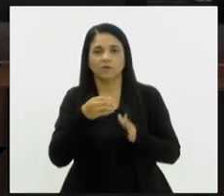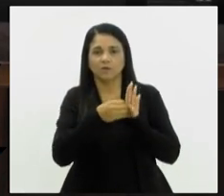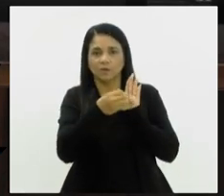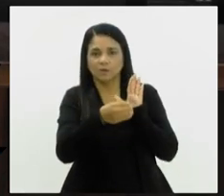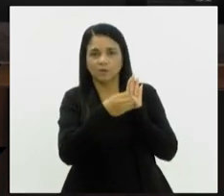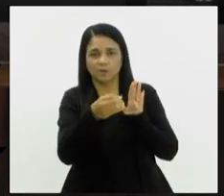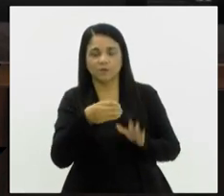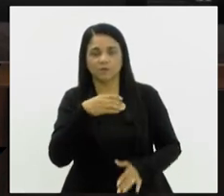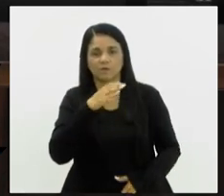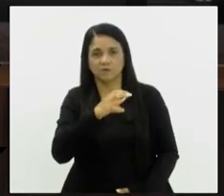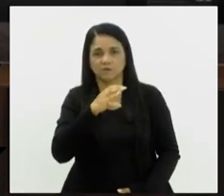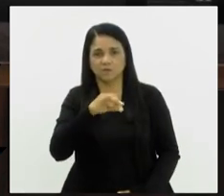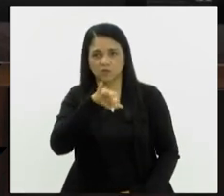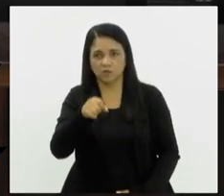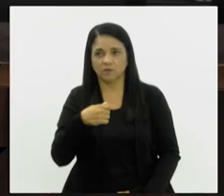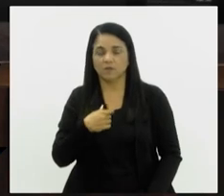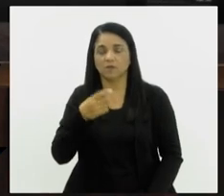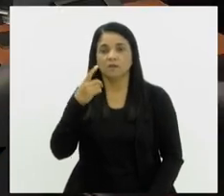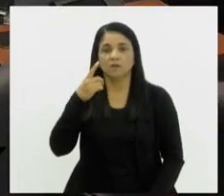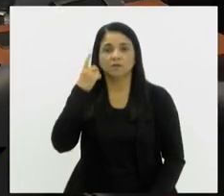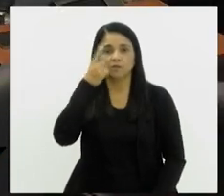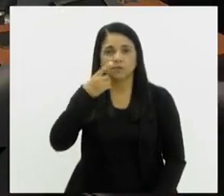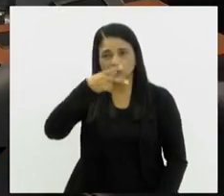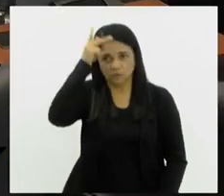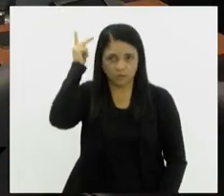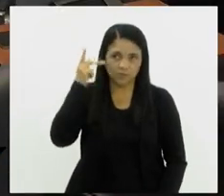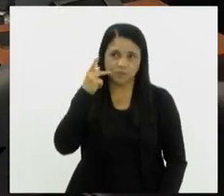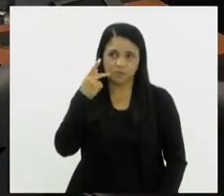Deputado Luiz Paulo.